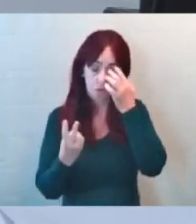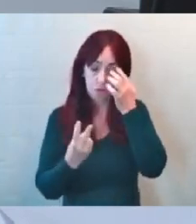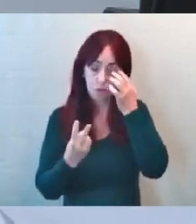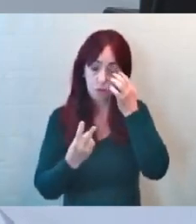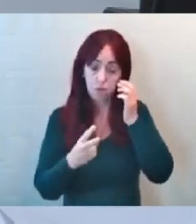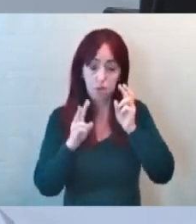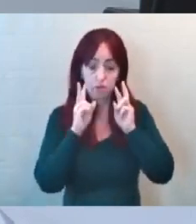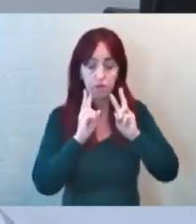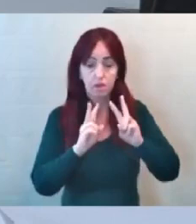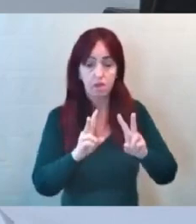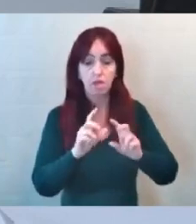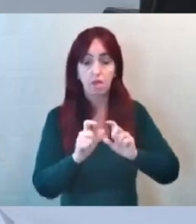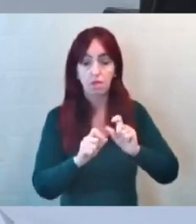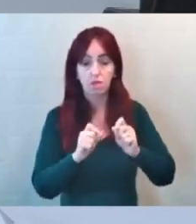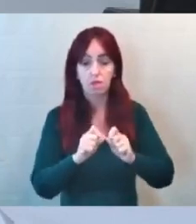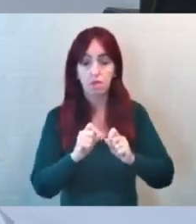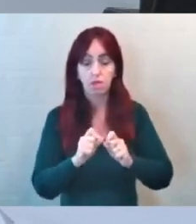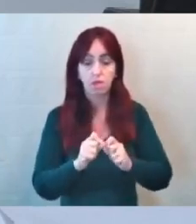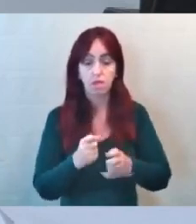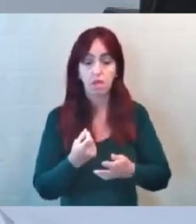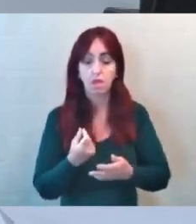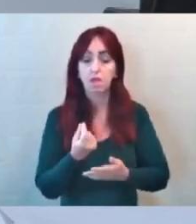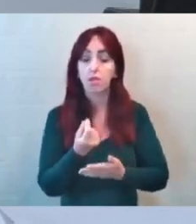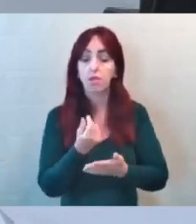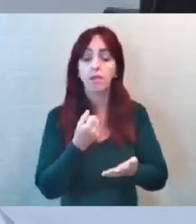modicidade tarifária, certo?